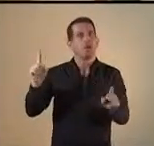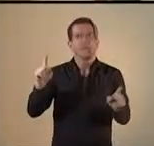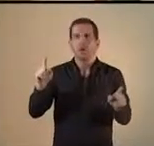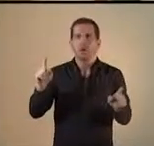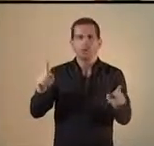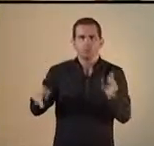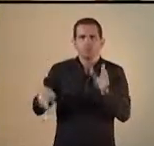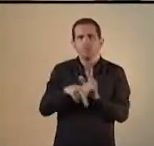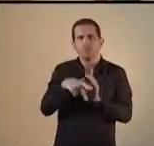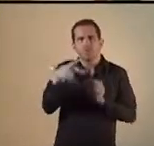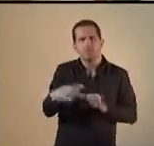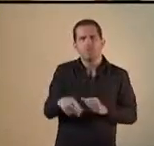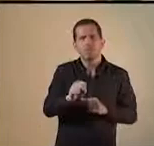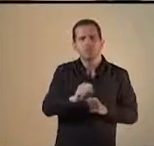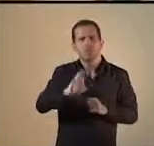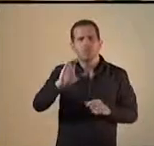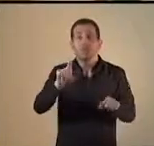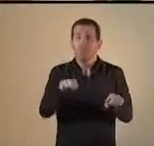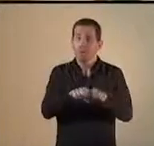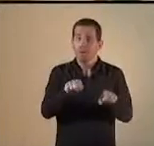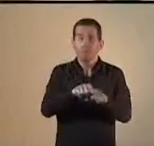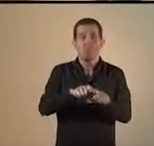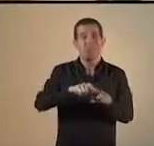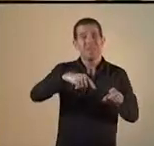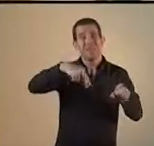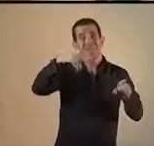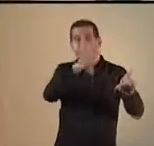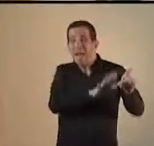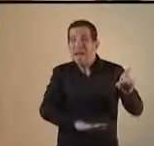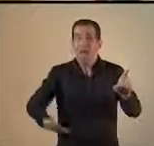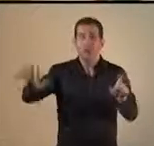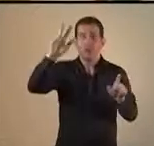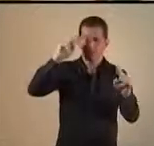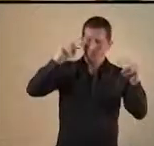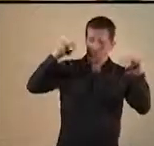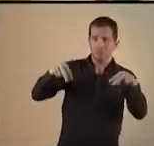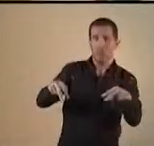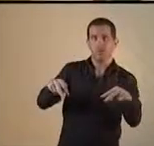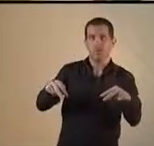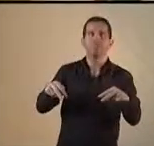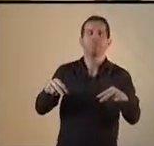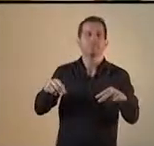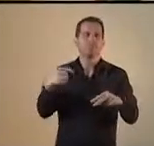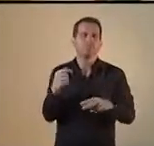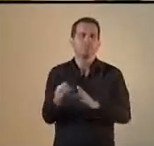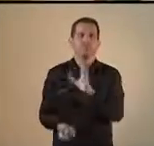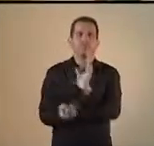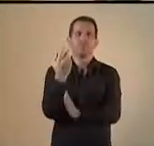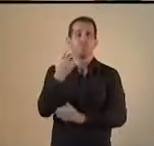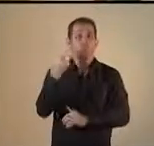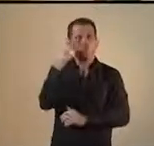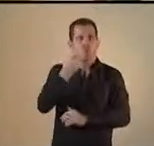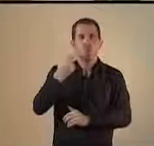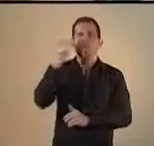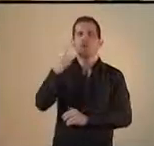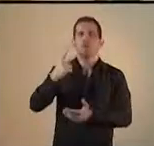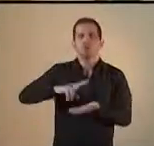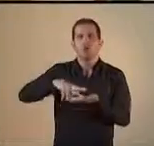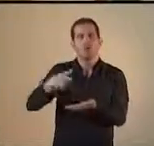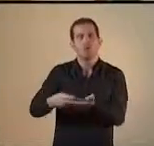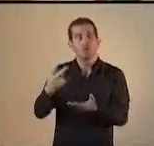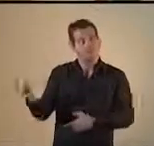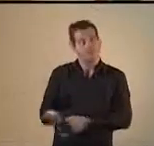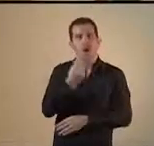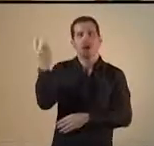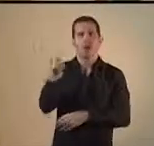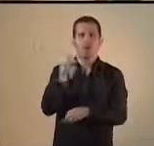mais o estado de Santa Catarina e atinge uma questão nacional, que é a criação de políticas tradutórias a favor da